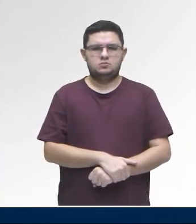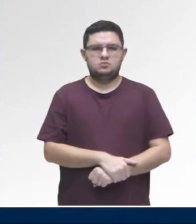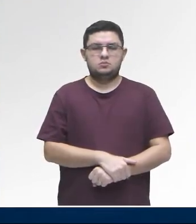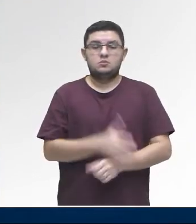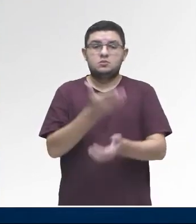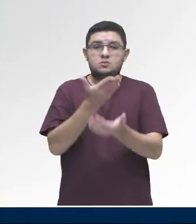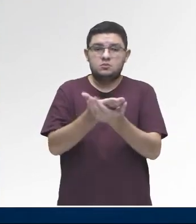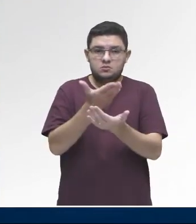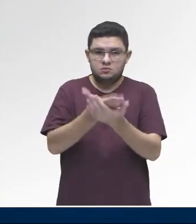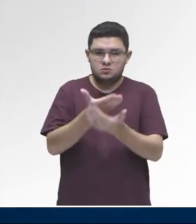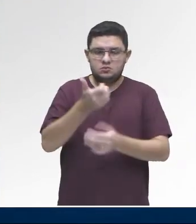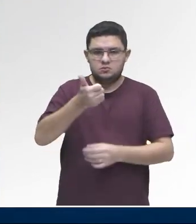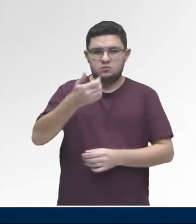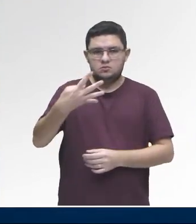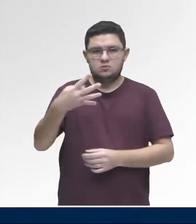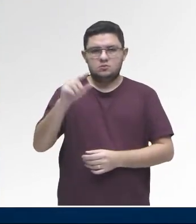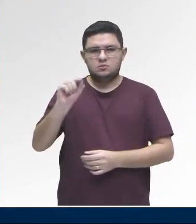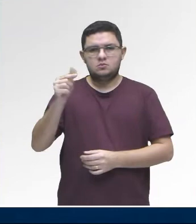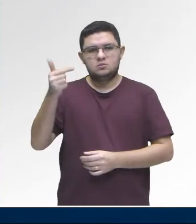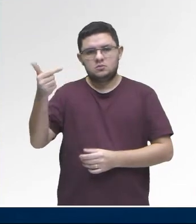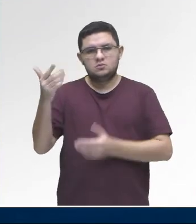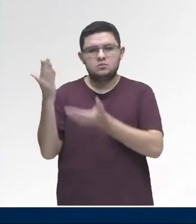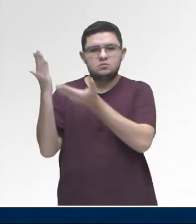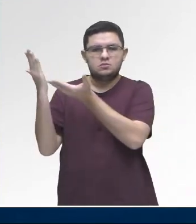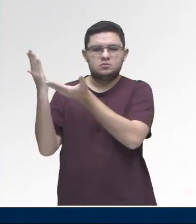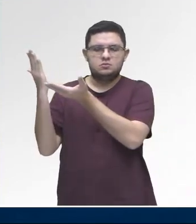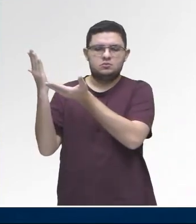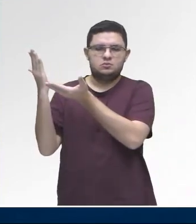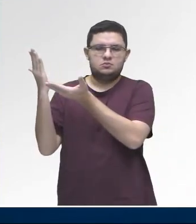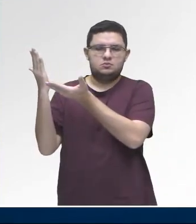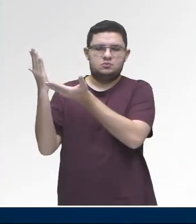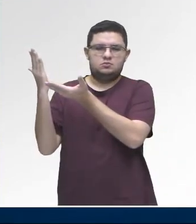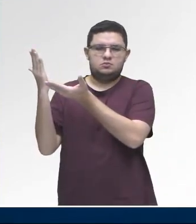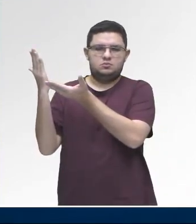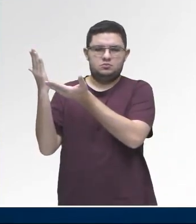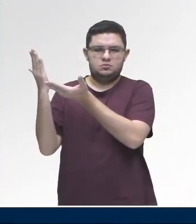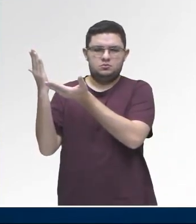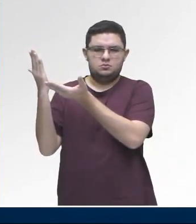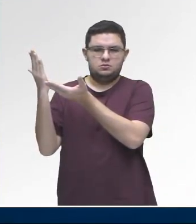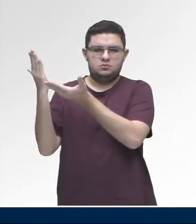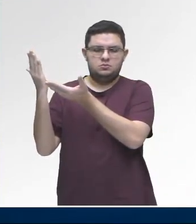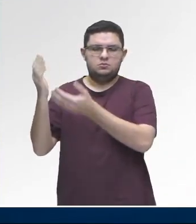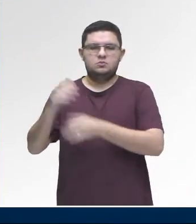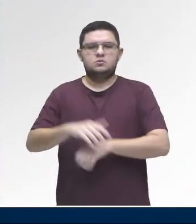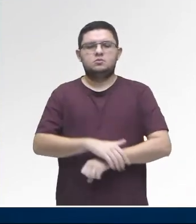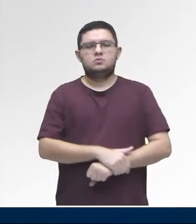Aula 14.2, conteúdo: equilíbrio, ácido e base.